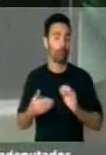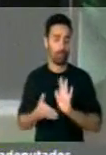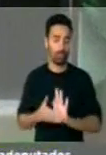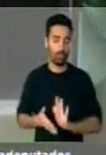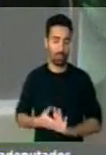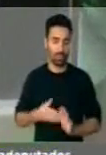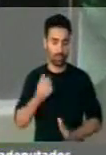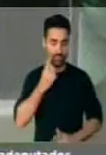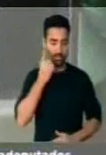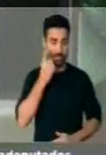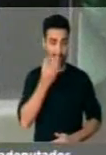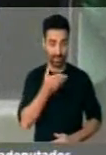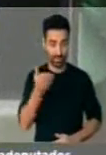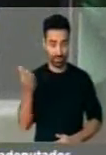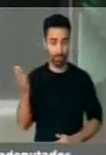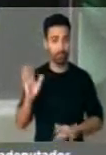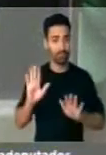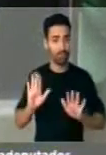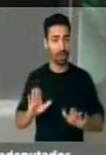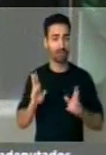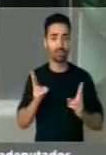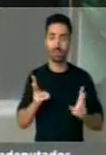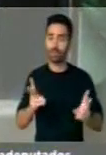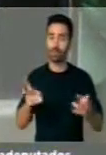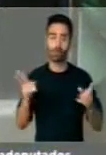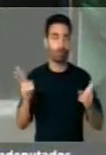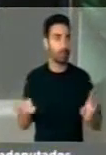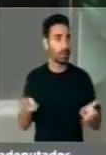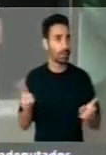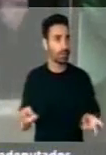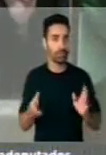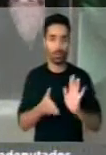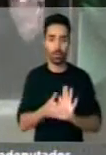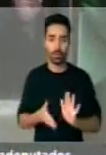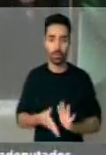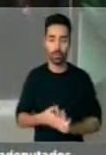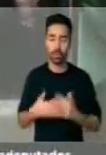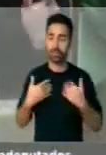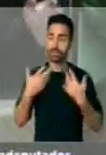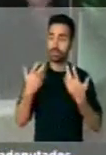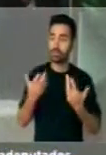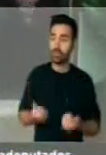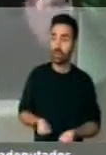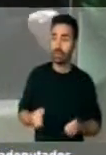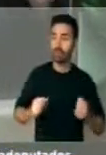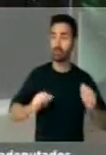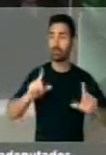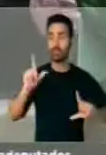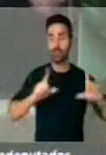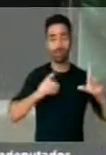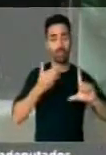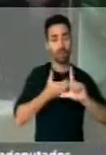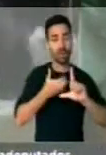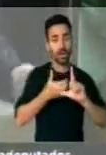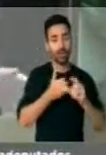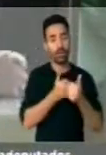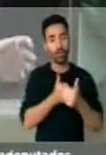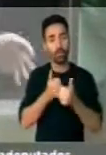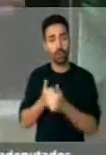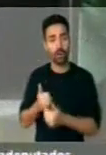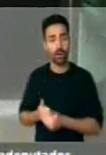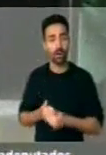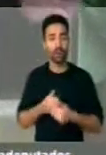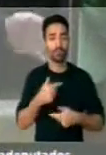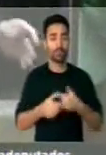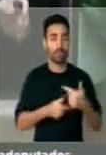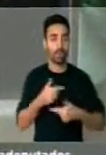deputados, sempre as mesmas. Vamos fazer com que a TV Câmara acompanhe o trabalho dos deputados